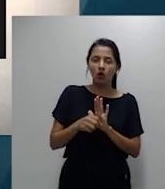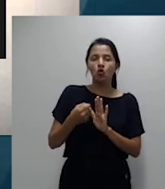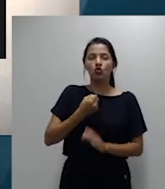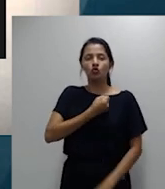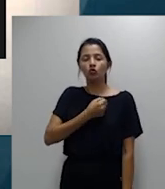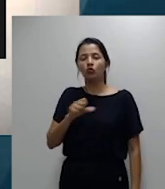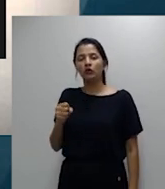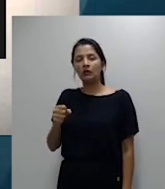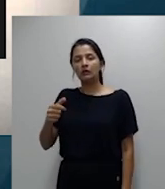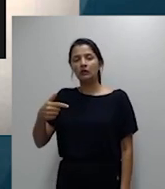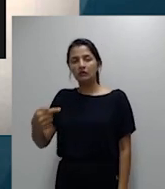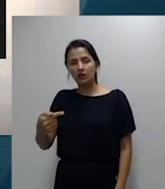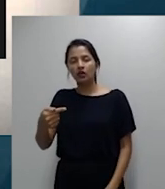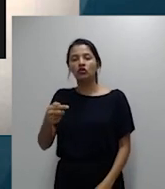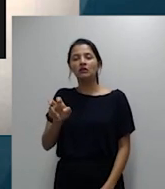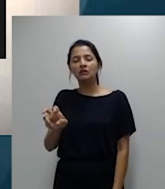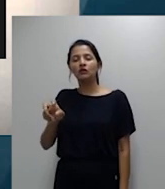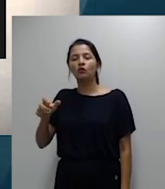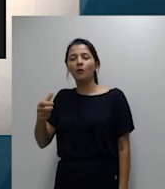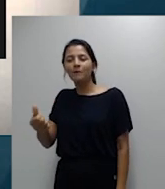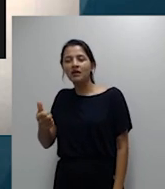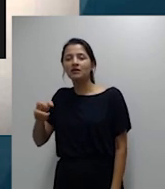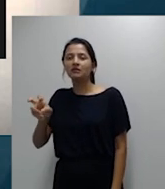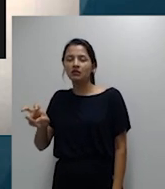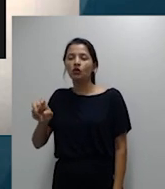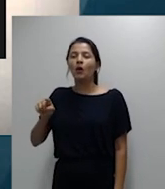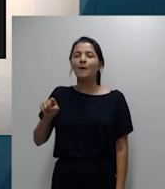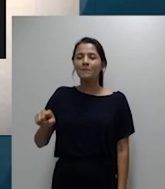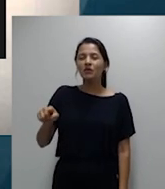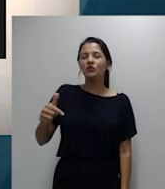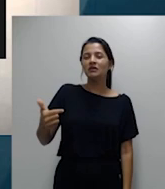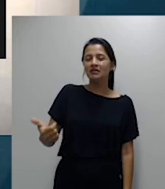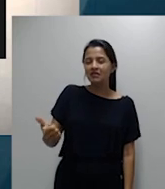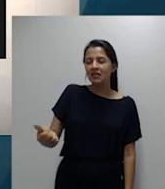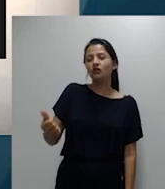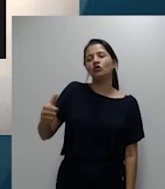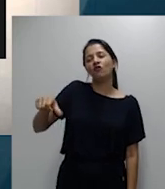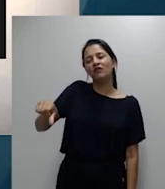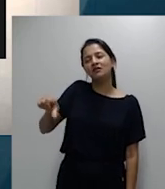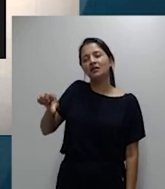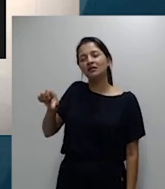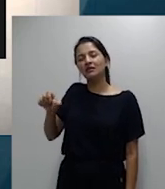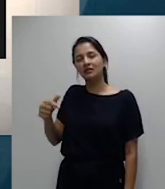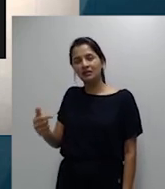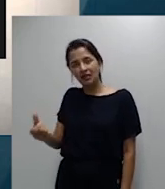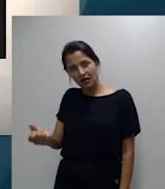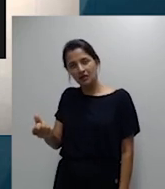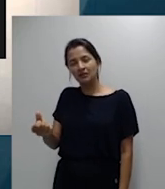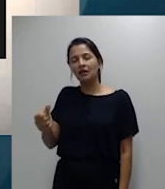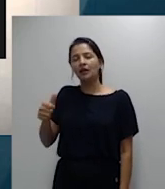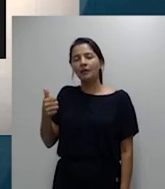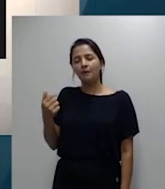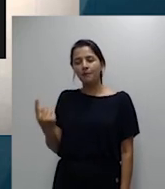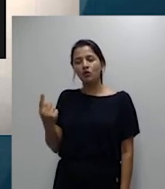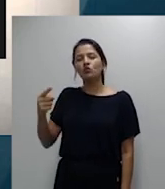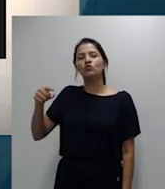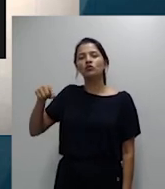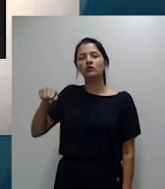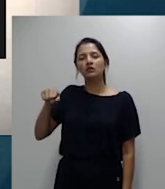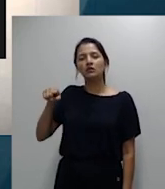87 565 1196 1197 todos do Código Civil